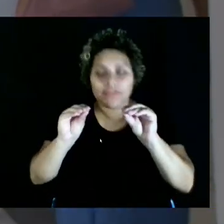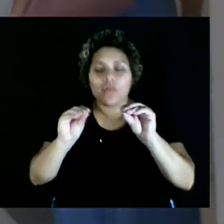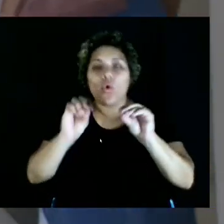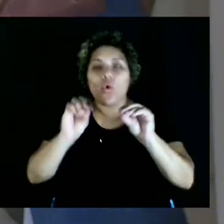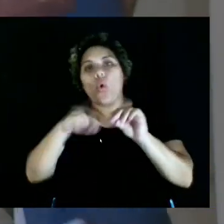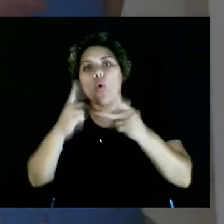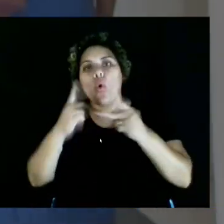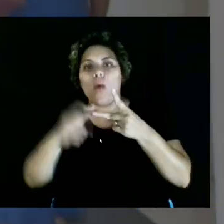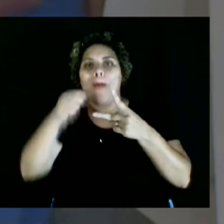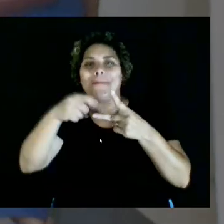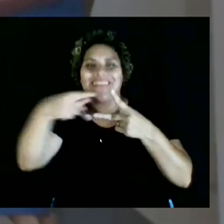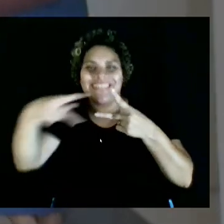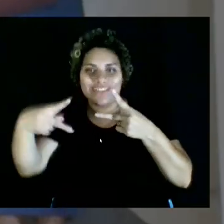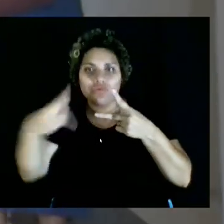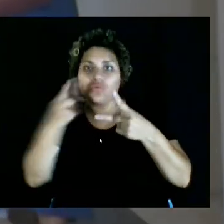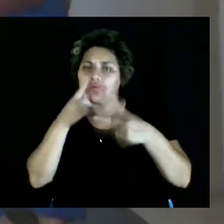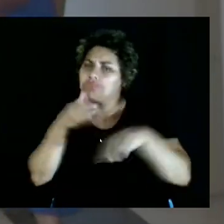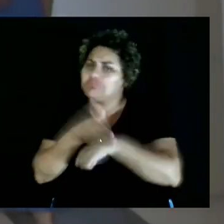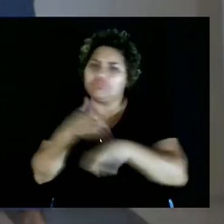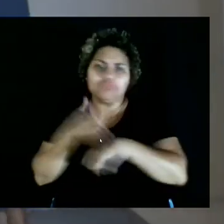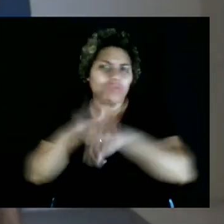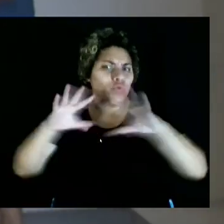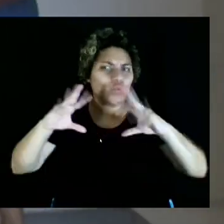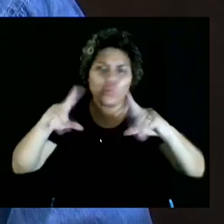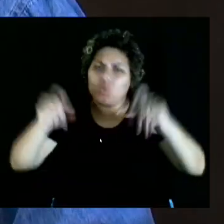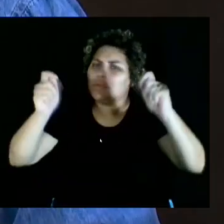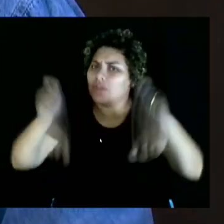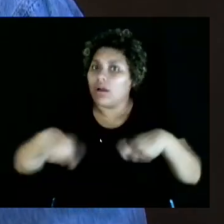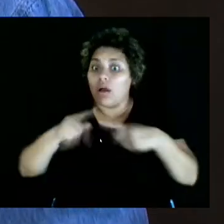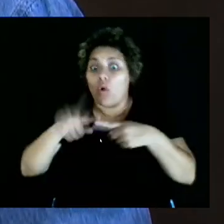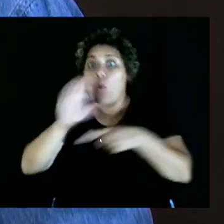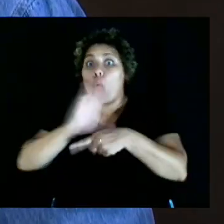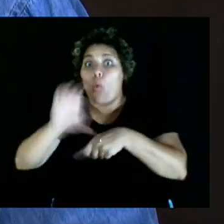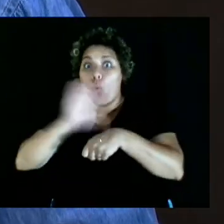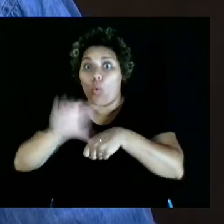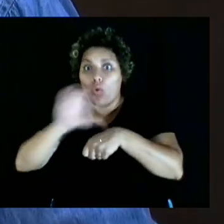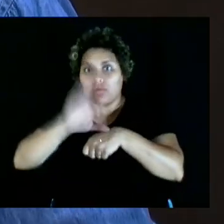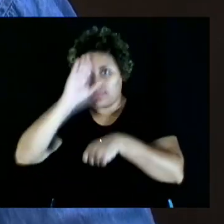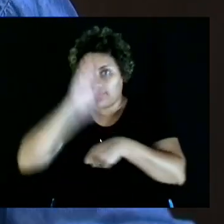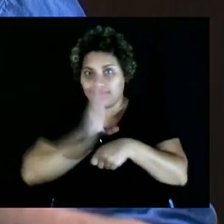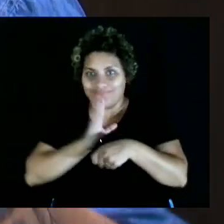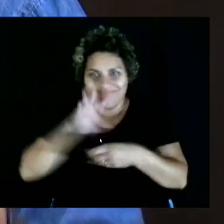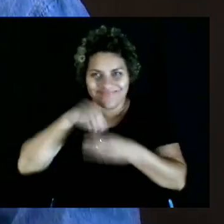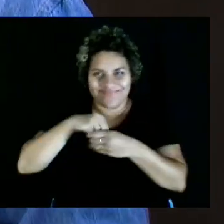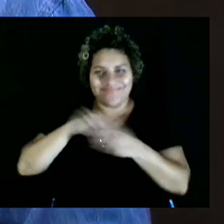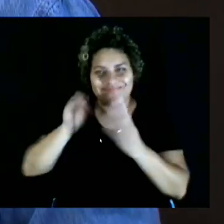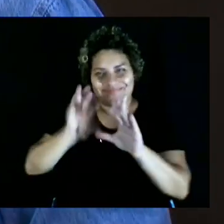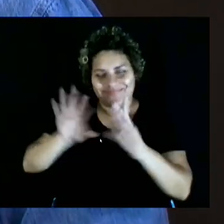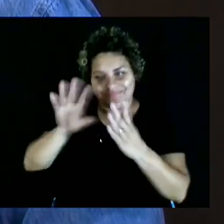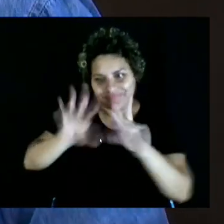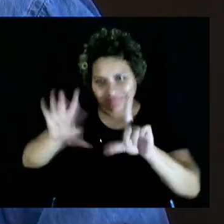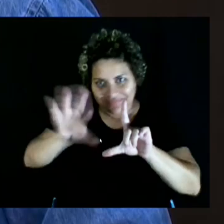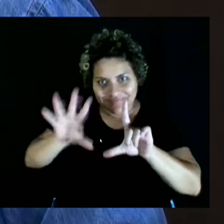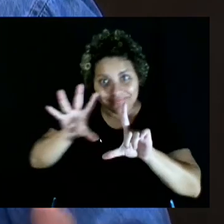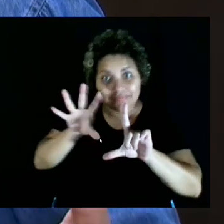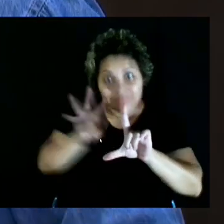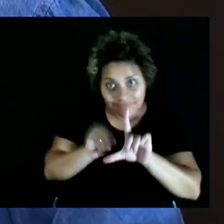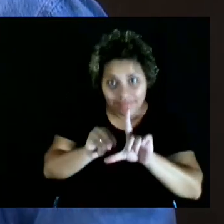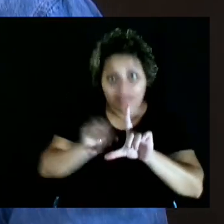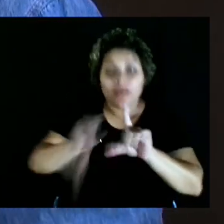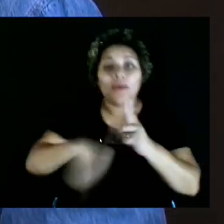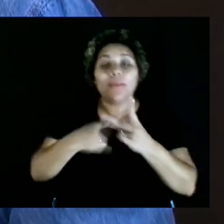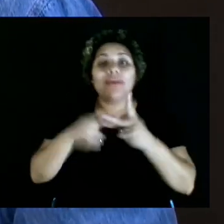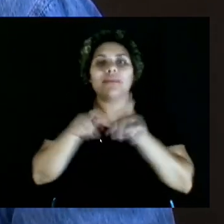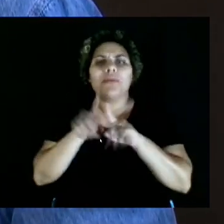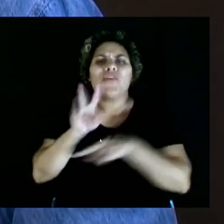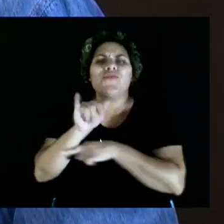os acessos aí possíveis, tanto de cursos gratuitos dentro da nossa plataforma, quanto se cadastrar, quanto vagas de emprego, enfim, é um mundo